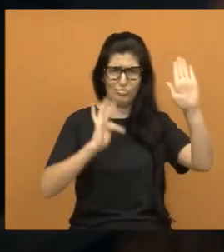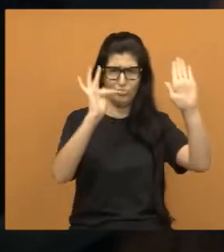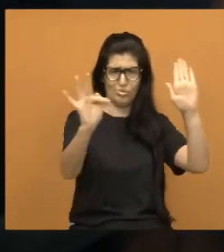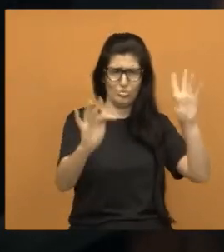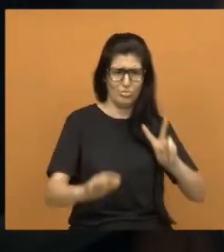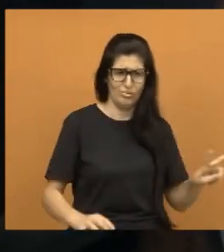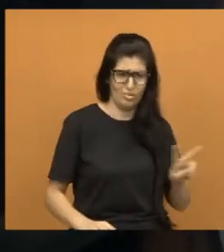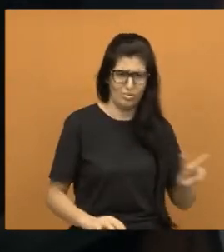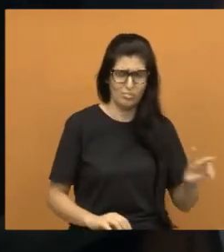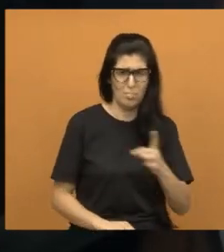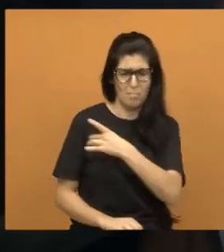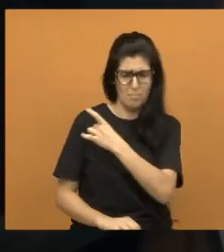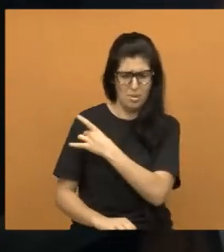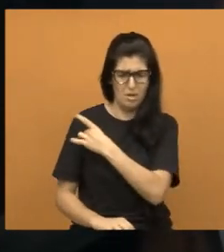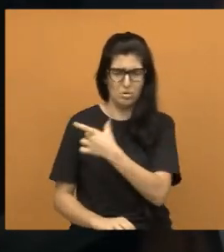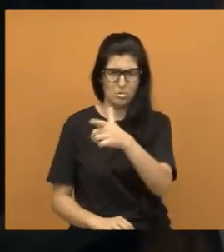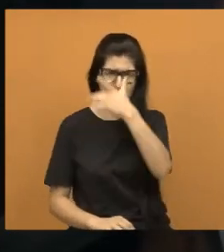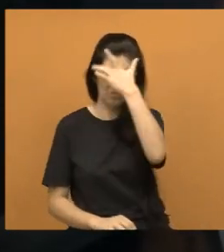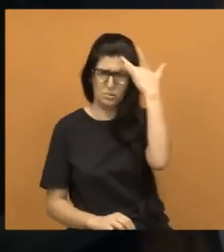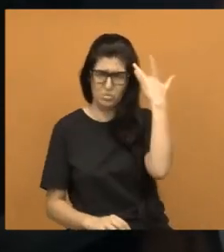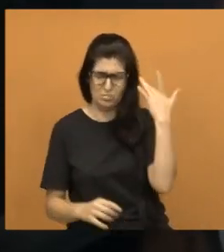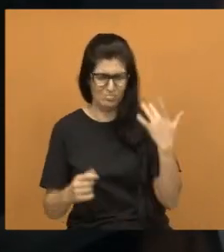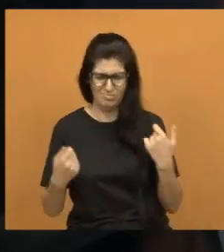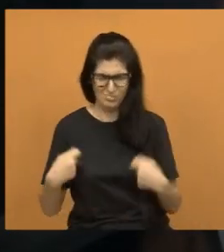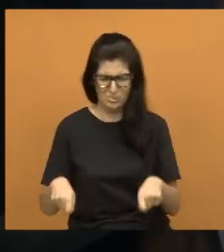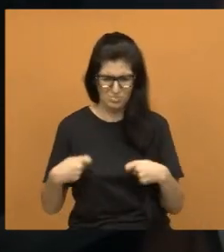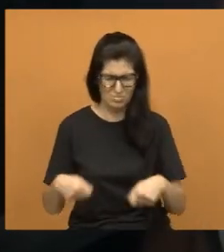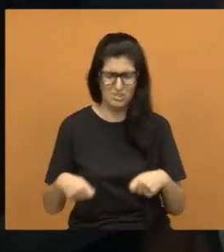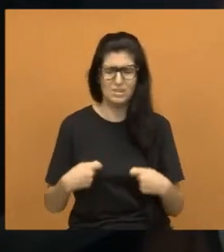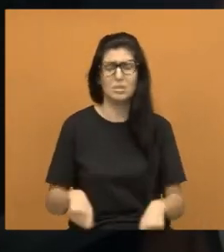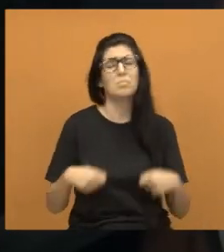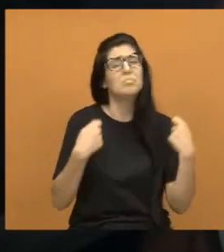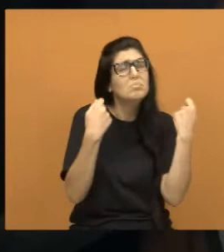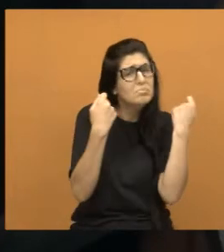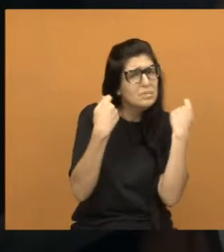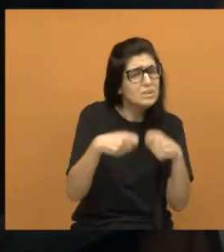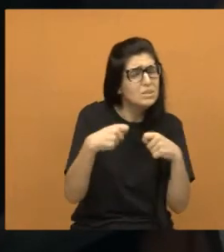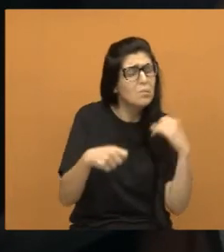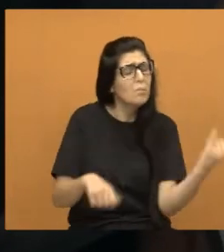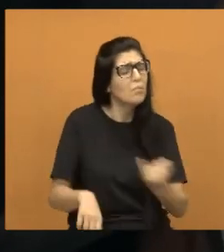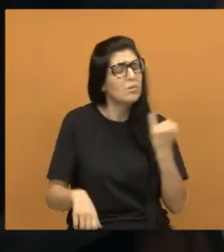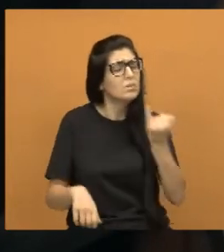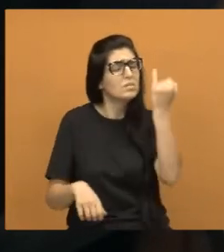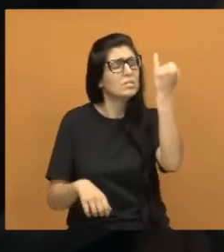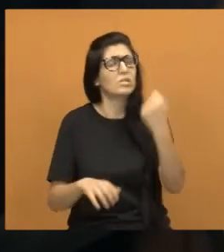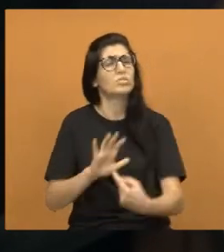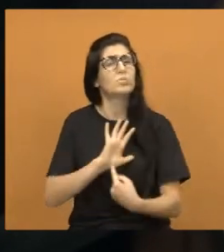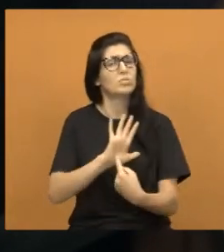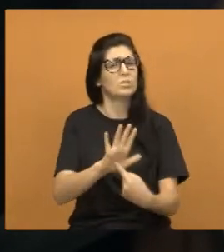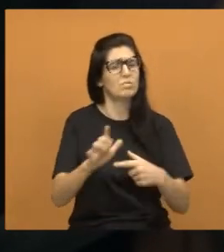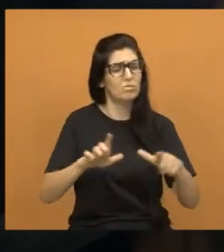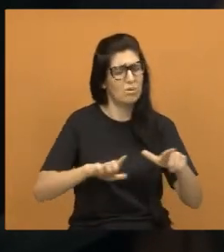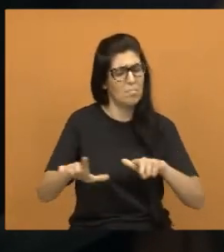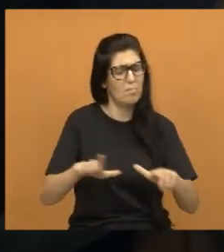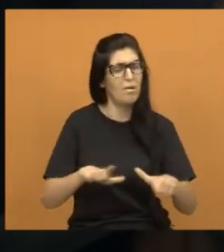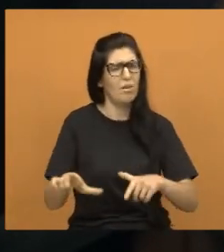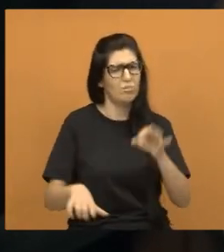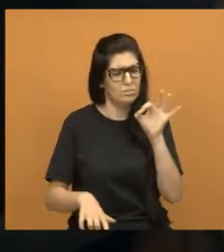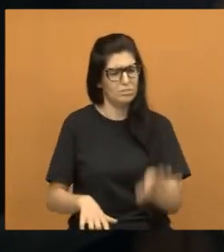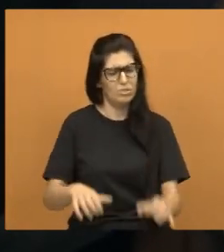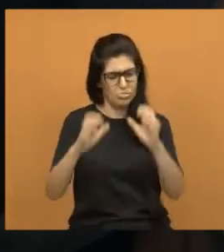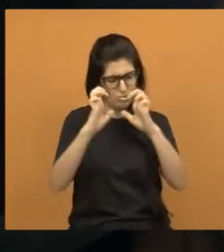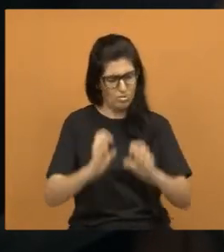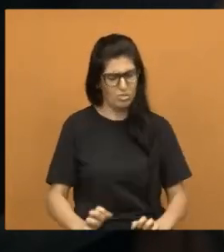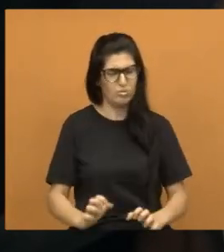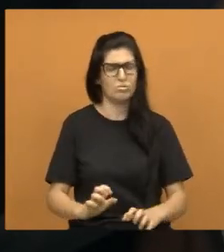medo de ninguém, não. Eu tenho que chegar e fazer o meu trabalho e mostrar para que eu vou ser eleito, tá? Trabalhar